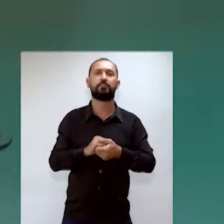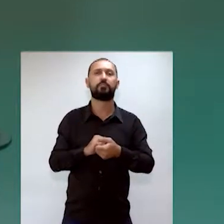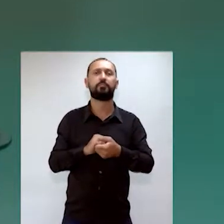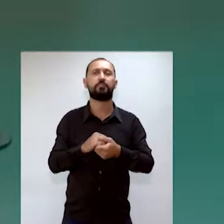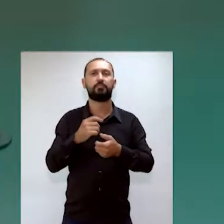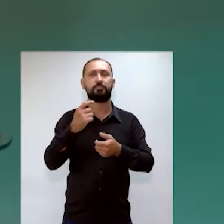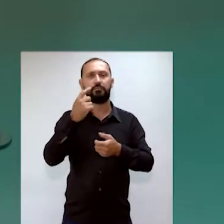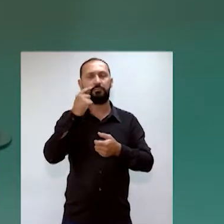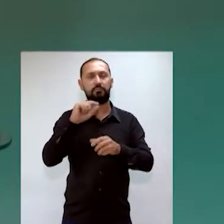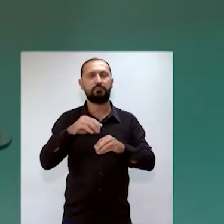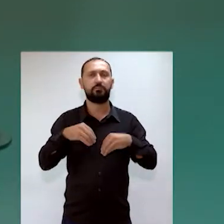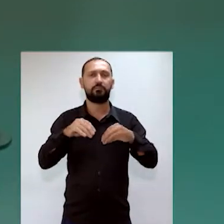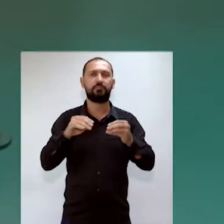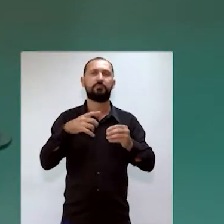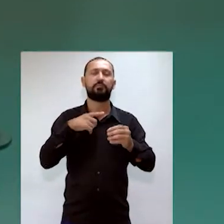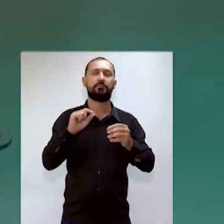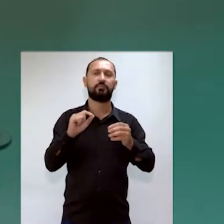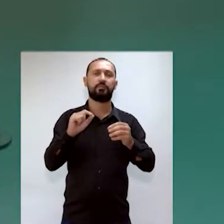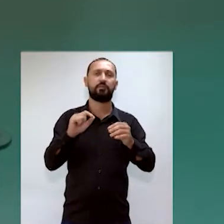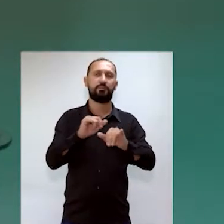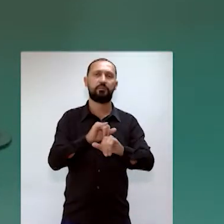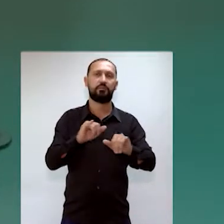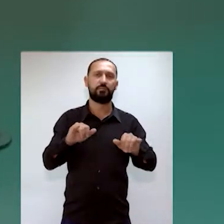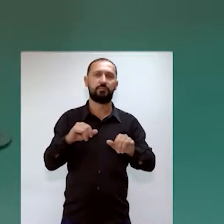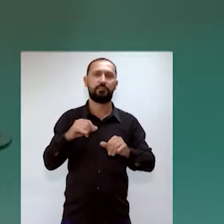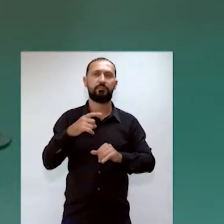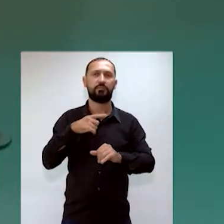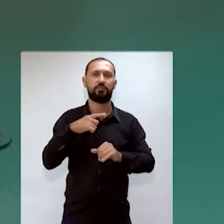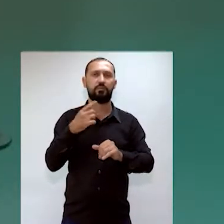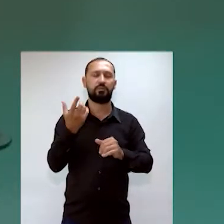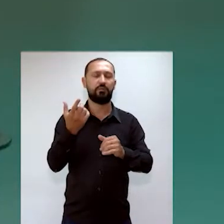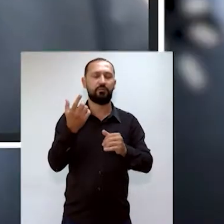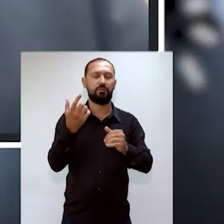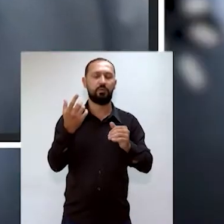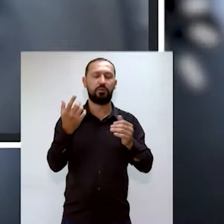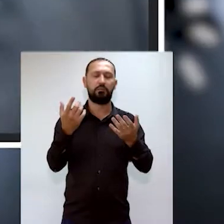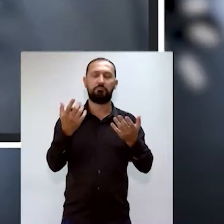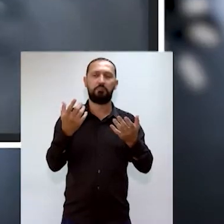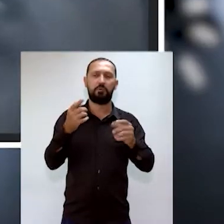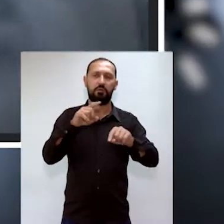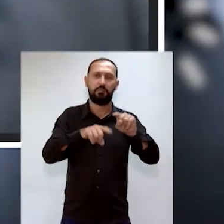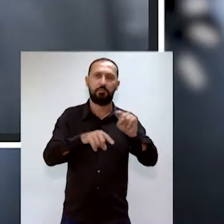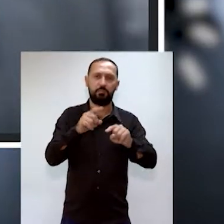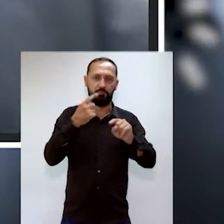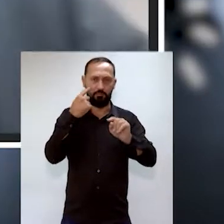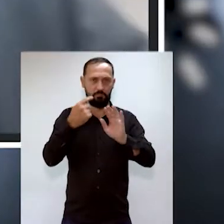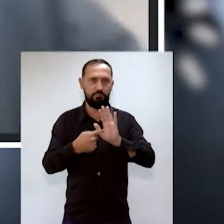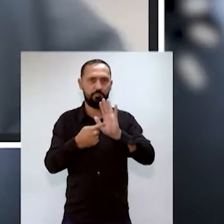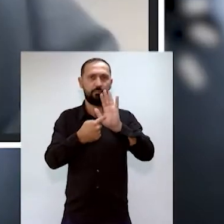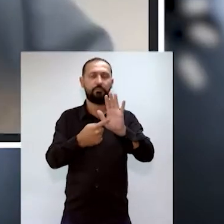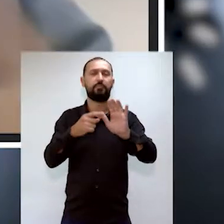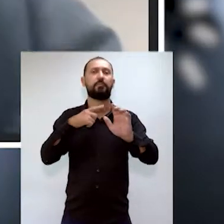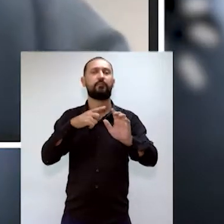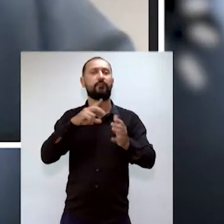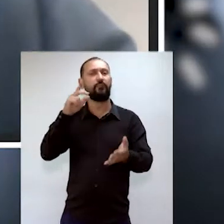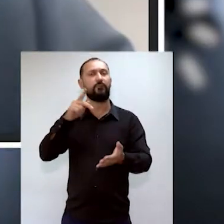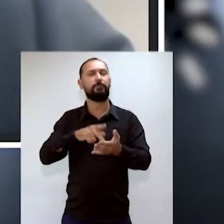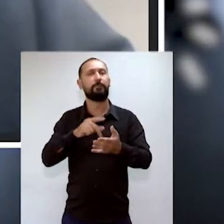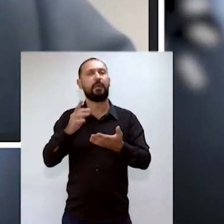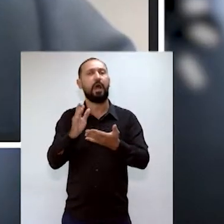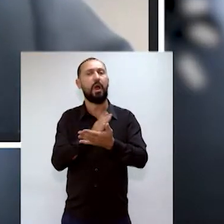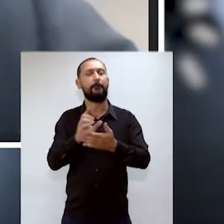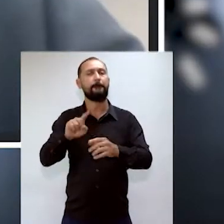vídeo, né? Tudo mediante autorização dos entrevistados, mas somente o áudio. E o vídeo ele revela, às vezes, né,